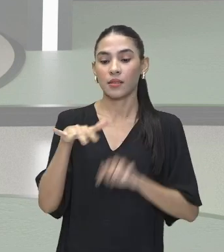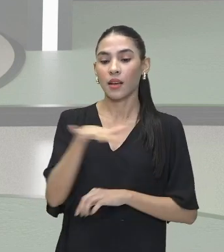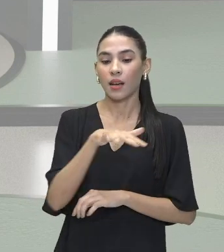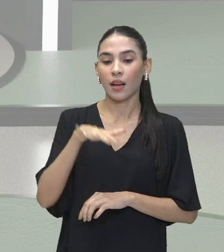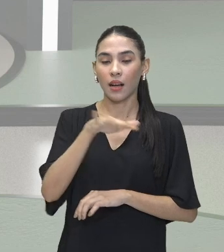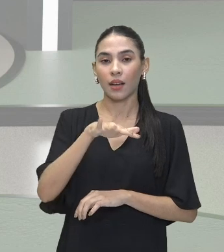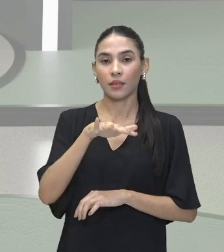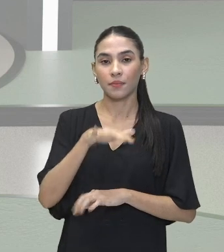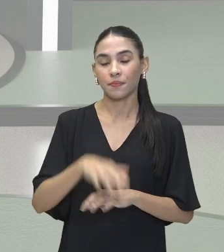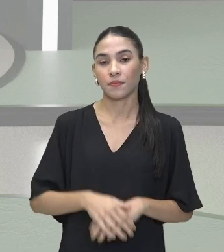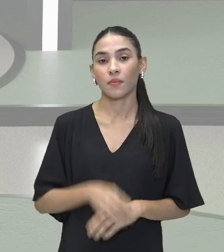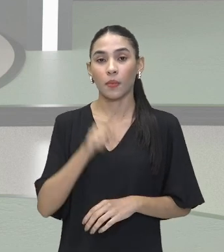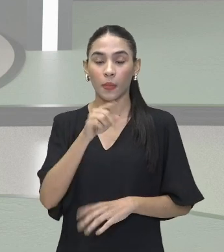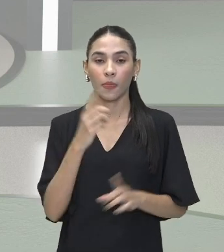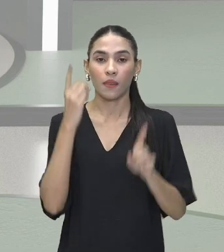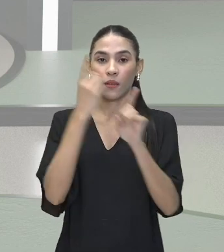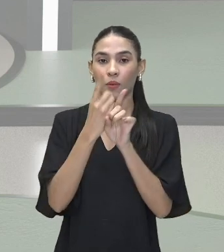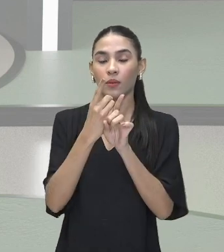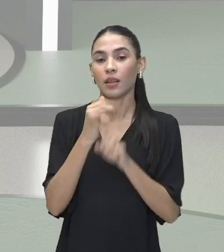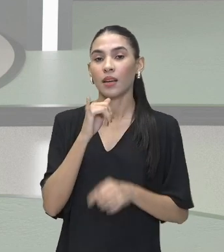ambientes. A gente encontra